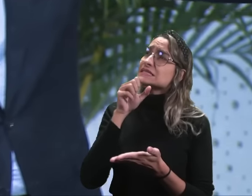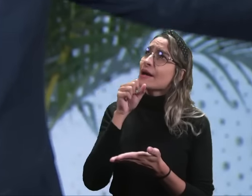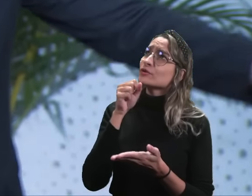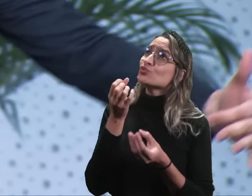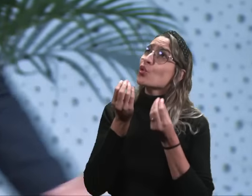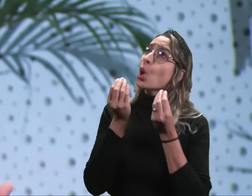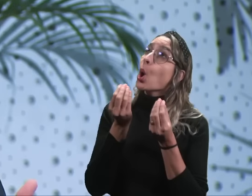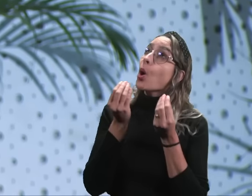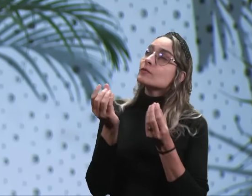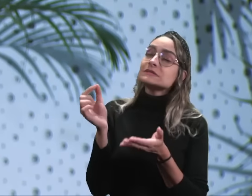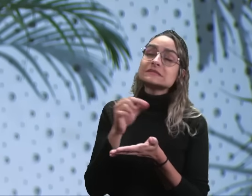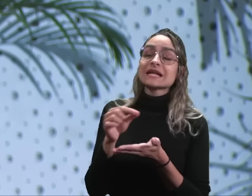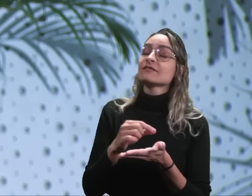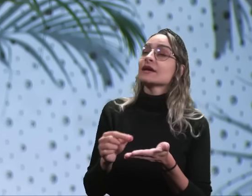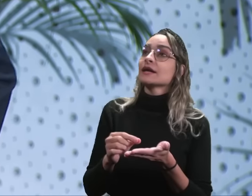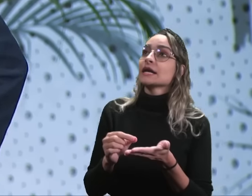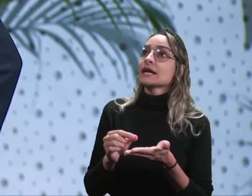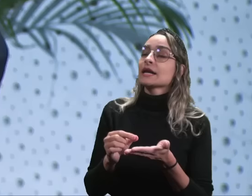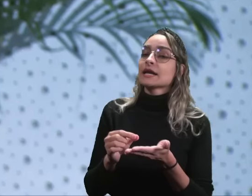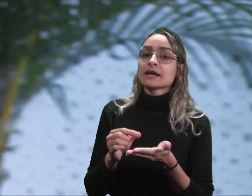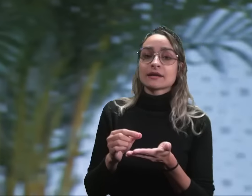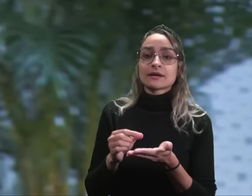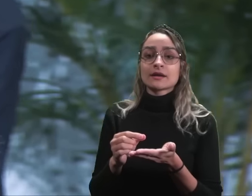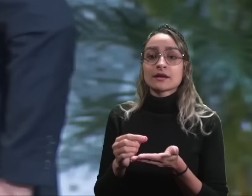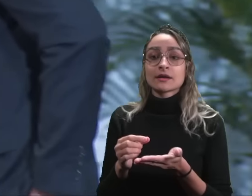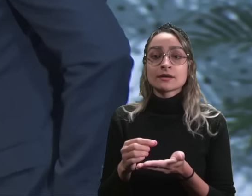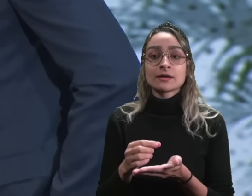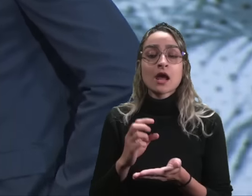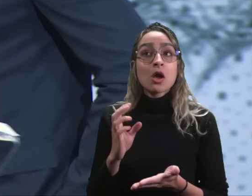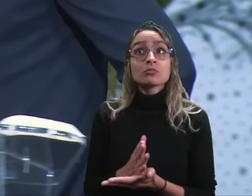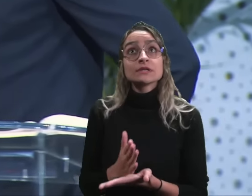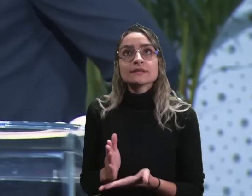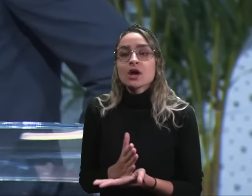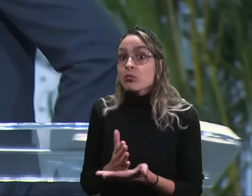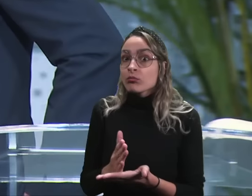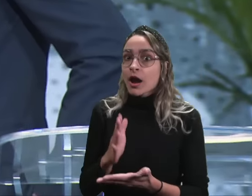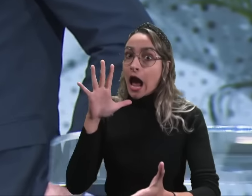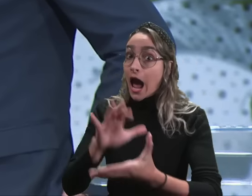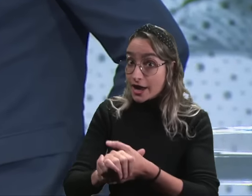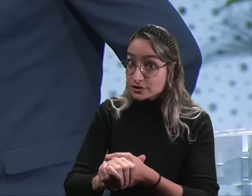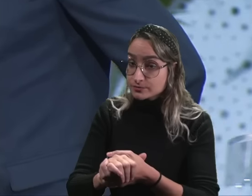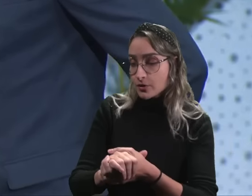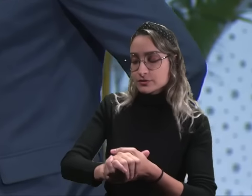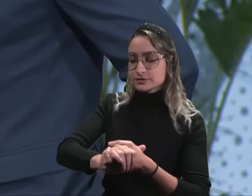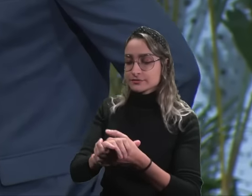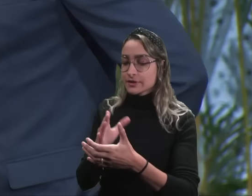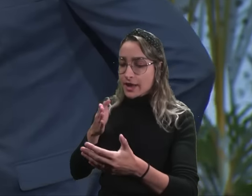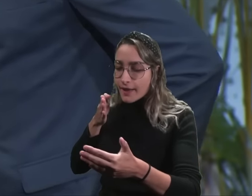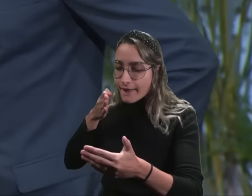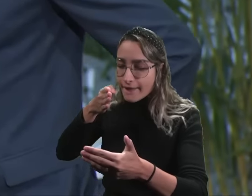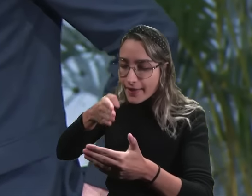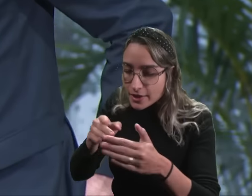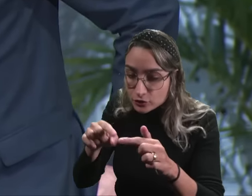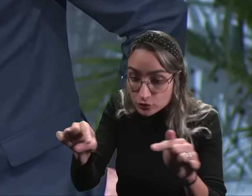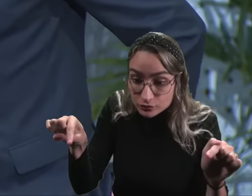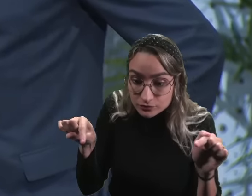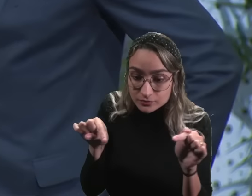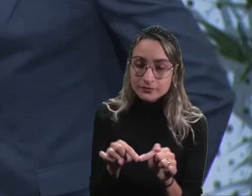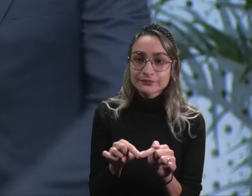foi quando a sua esposa entrou no escritório e disse assim José e eu preciso de 2 kg de farinha para